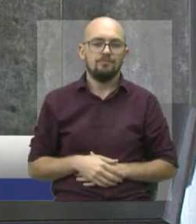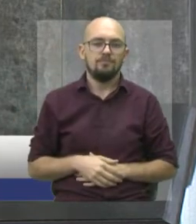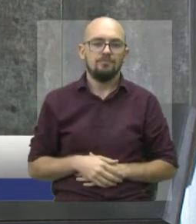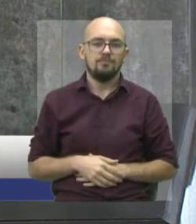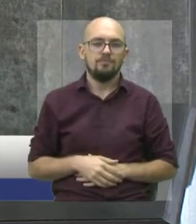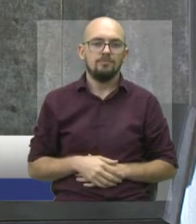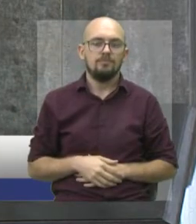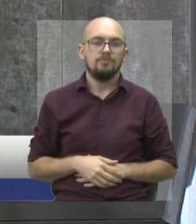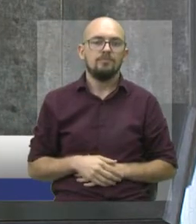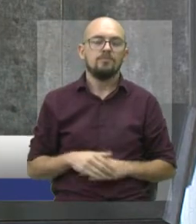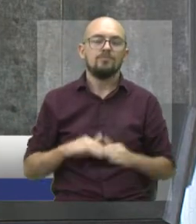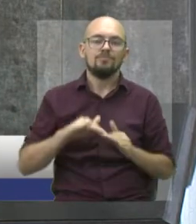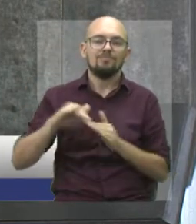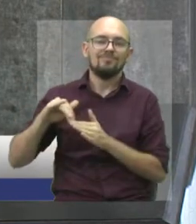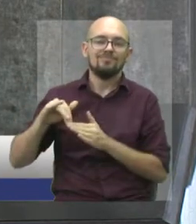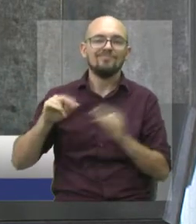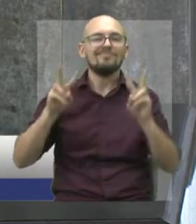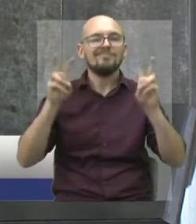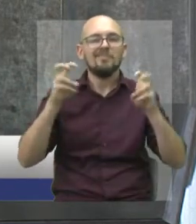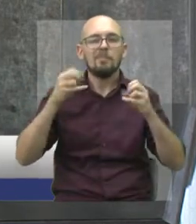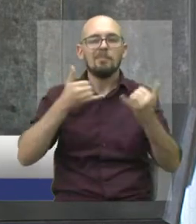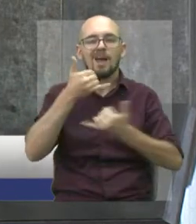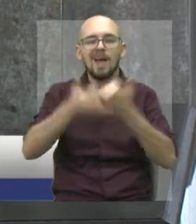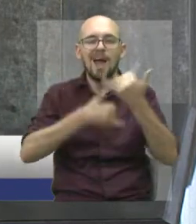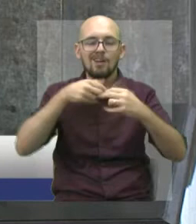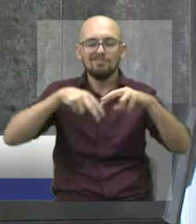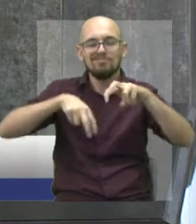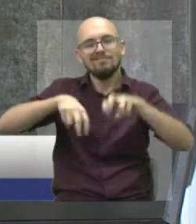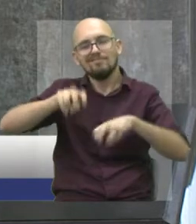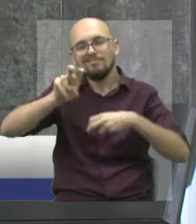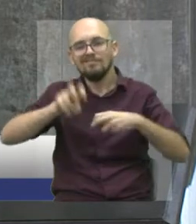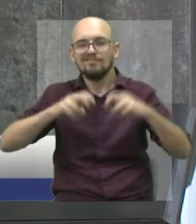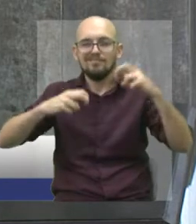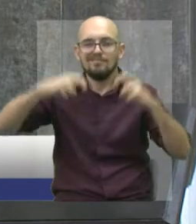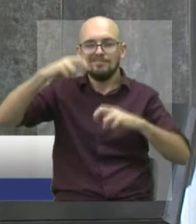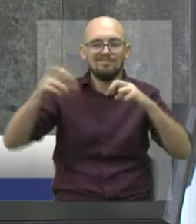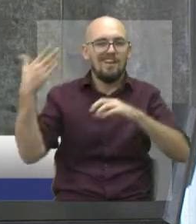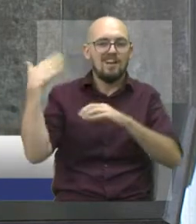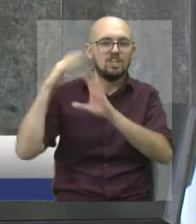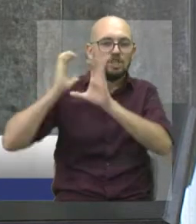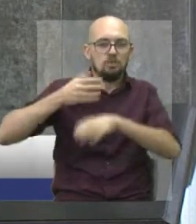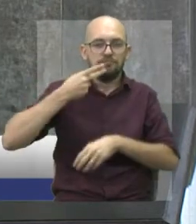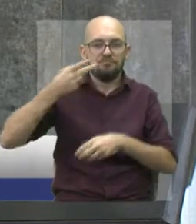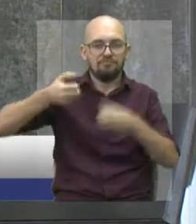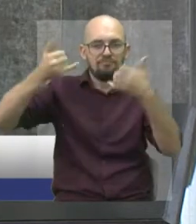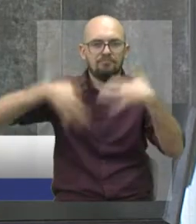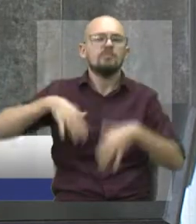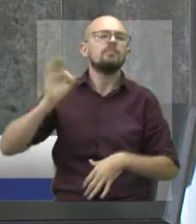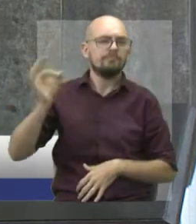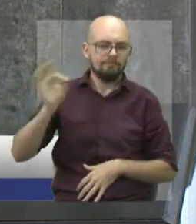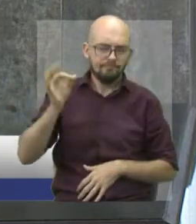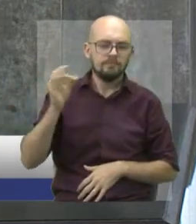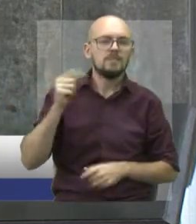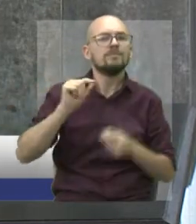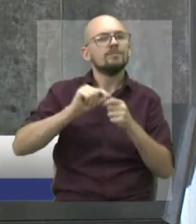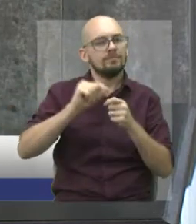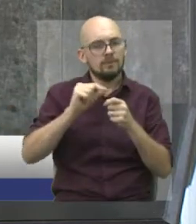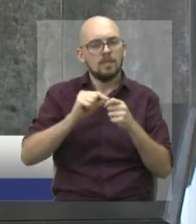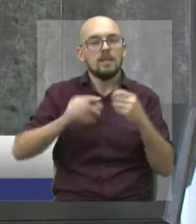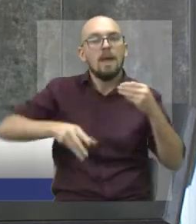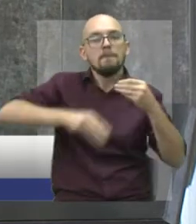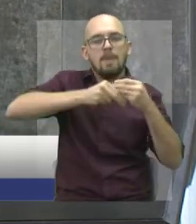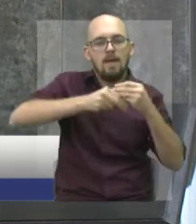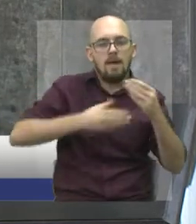A respeito dos brinquedos, que o Tito Coló falou, senhor presidente, nós fizemos uma emenda assim nessa casa, foi aprovada, e existe